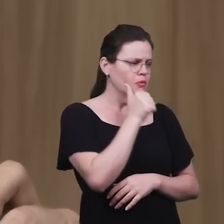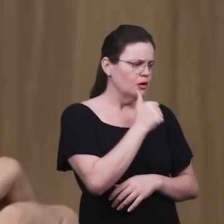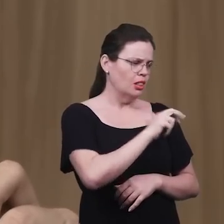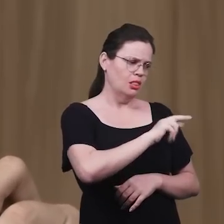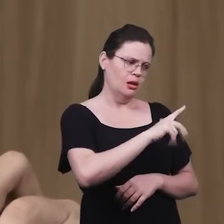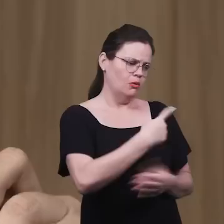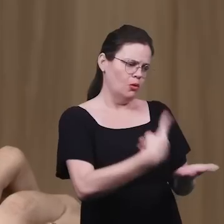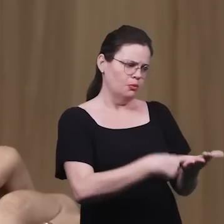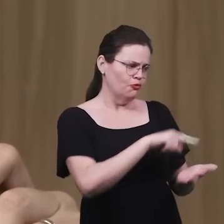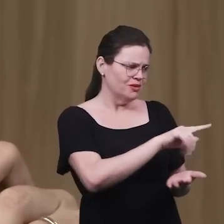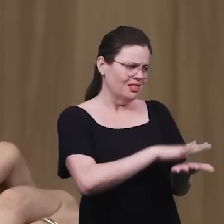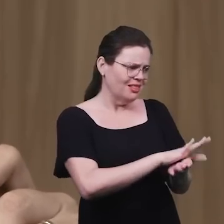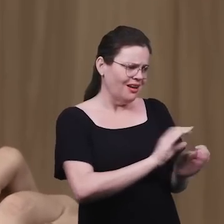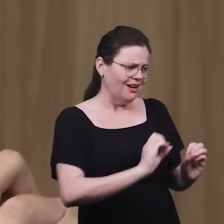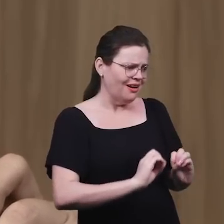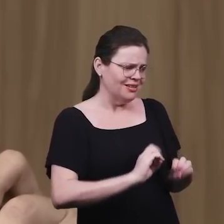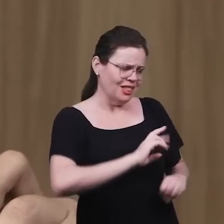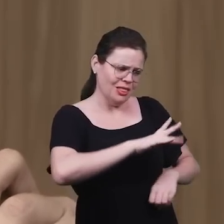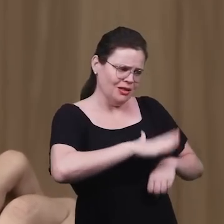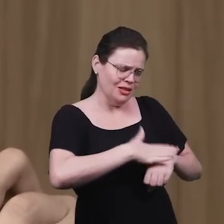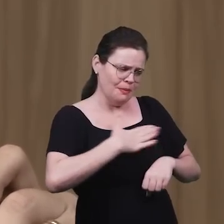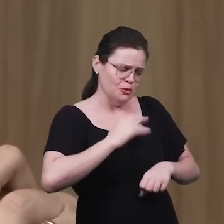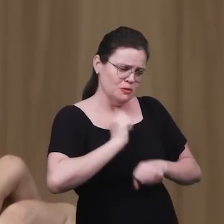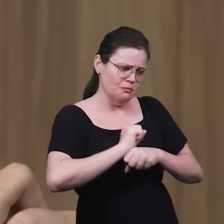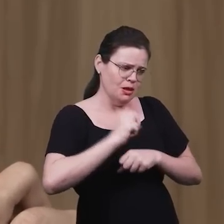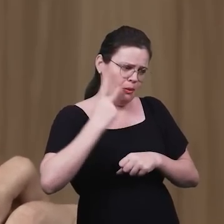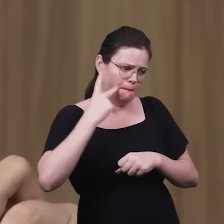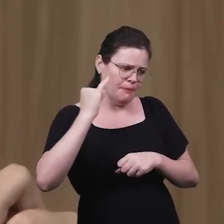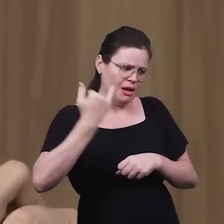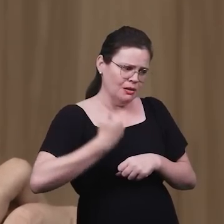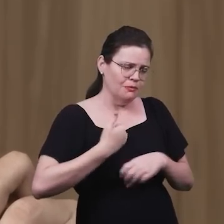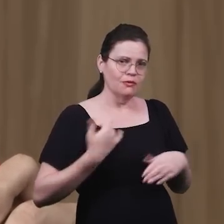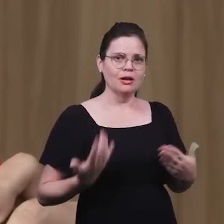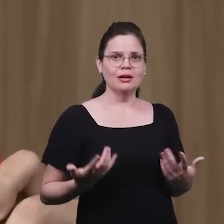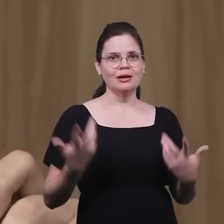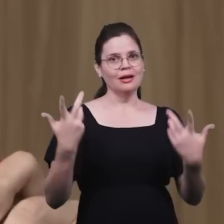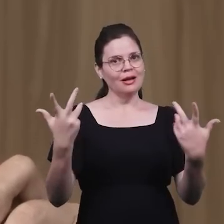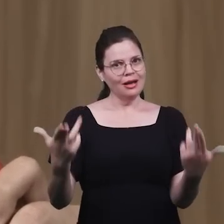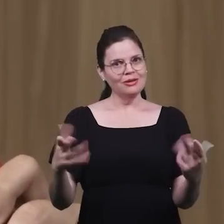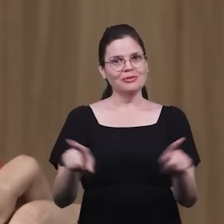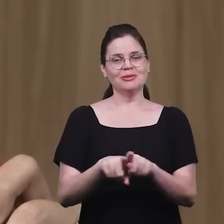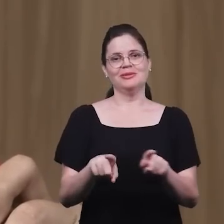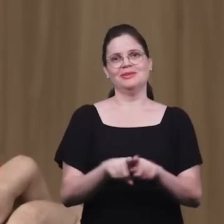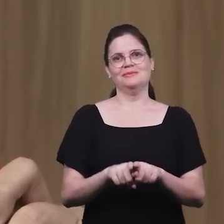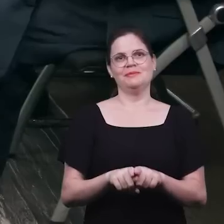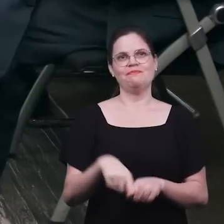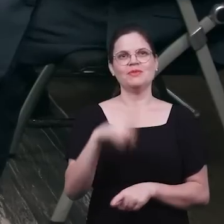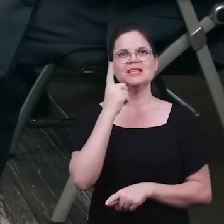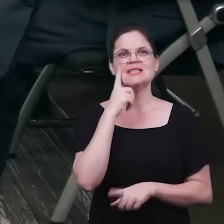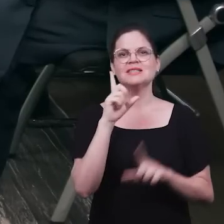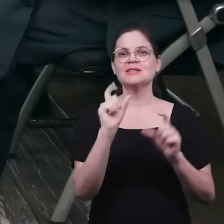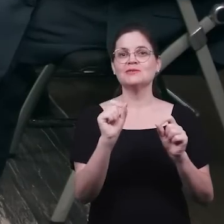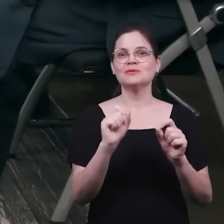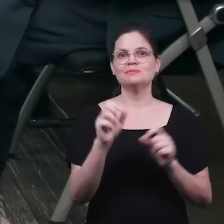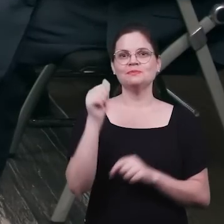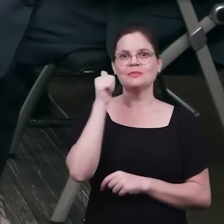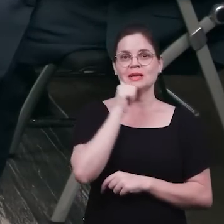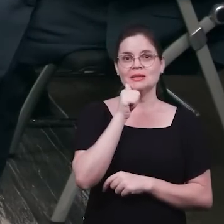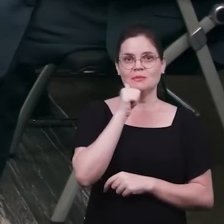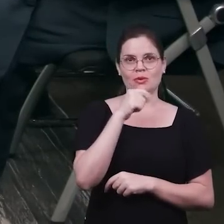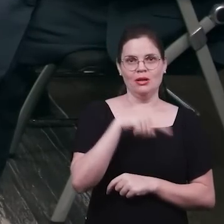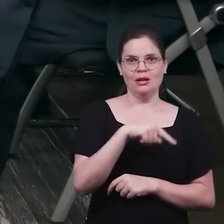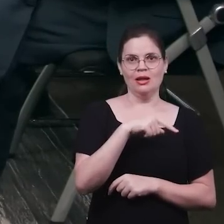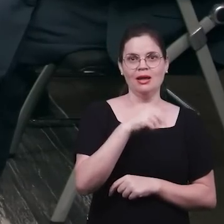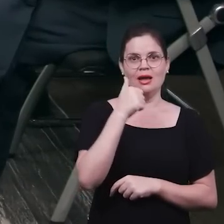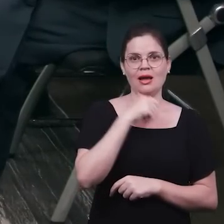estudar posteriormente o momento que o vinho volta, o derramar do Espírito. Isso fica para as próximas. Só uma questão, porque essa mulher,